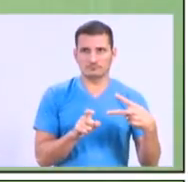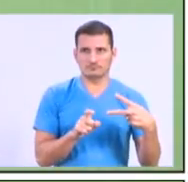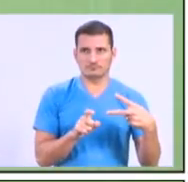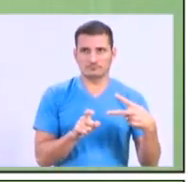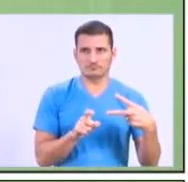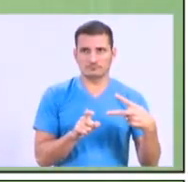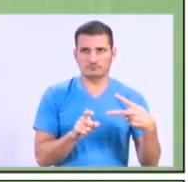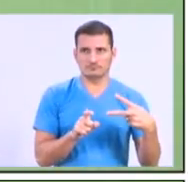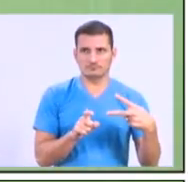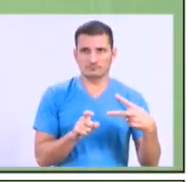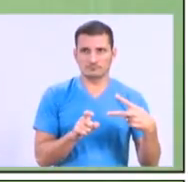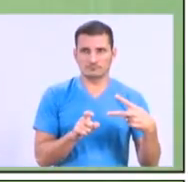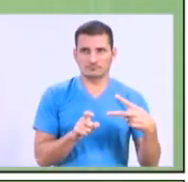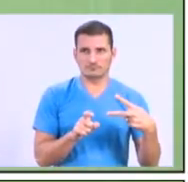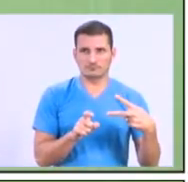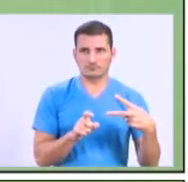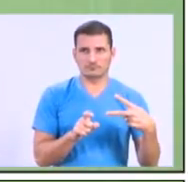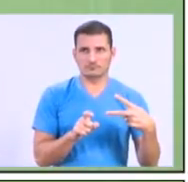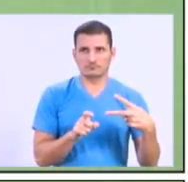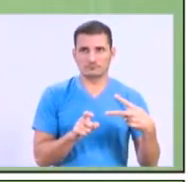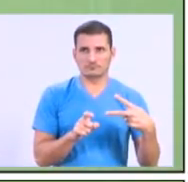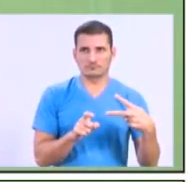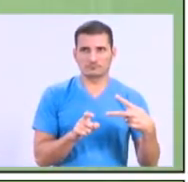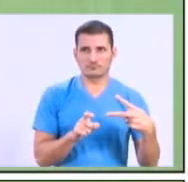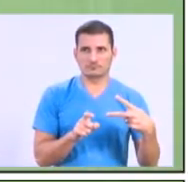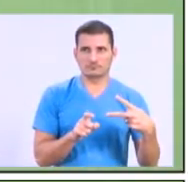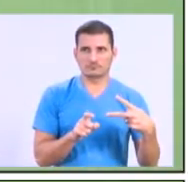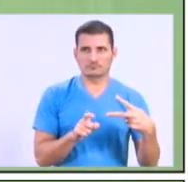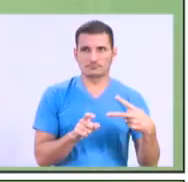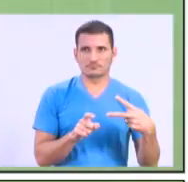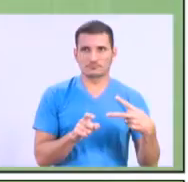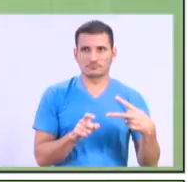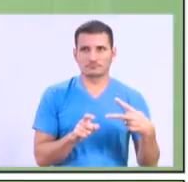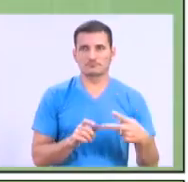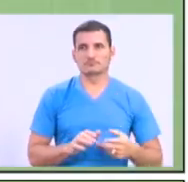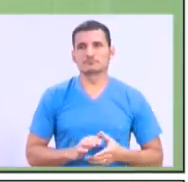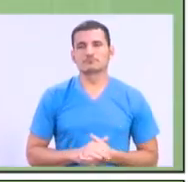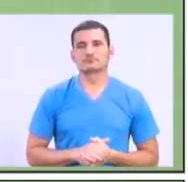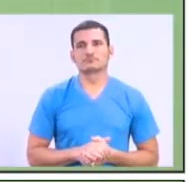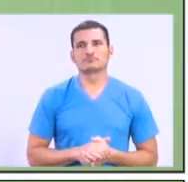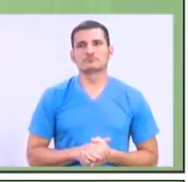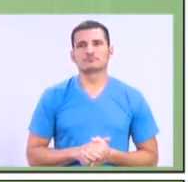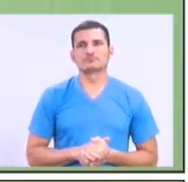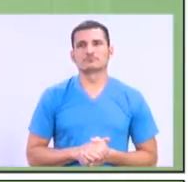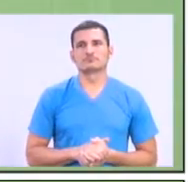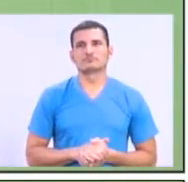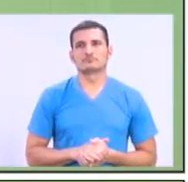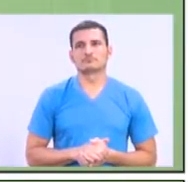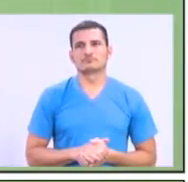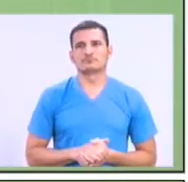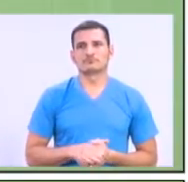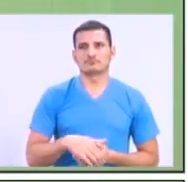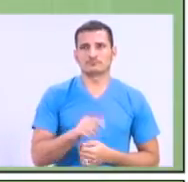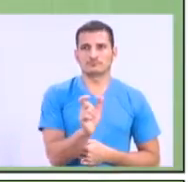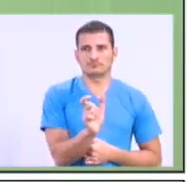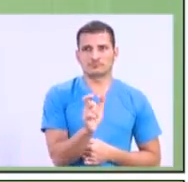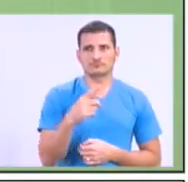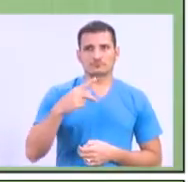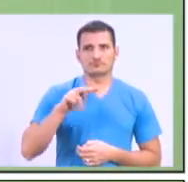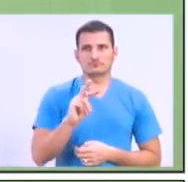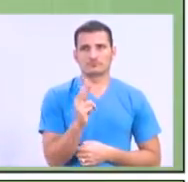é sinal de menor, ponto de interrogação, né, e a palavrinha escrito